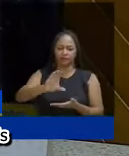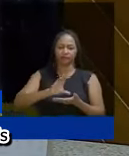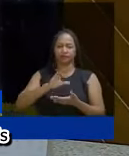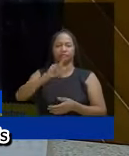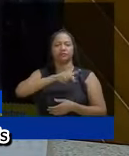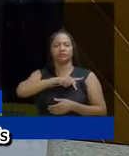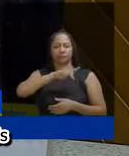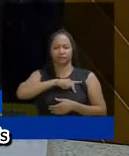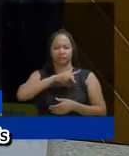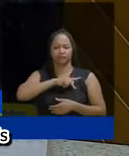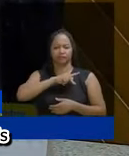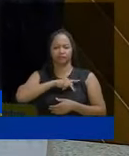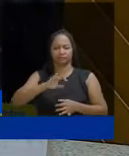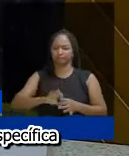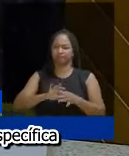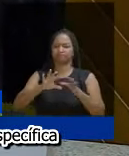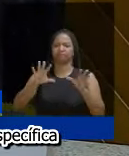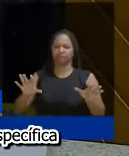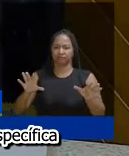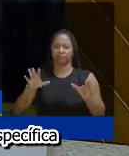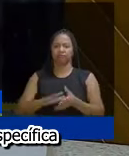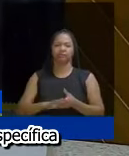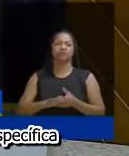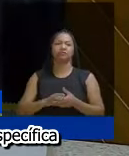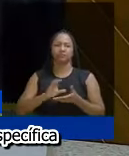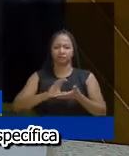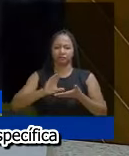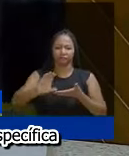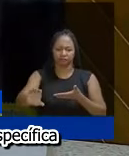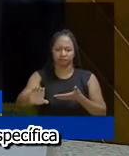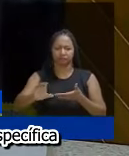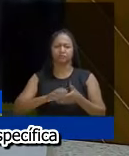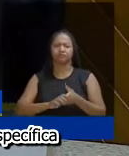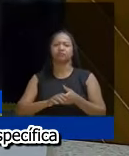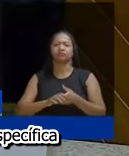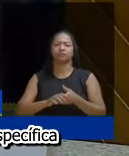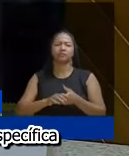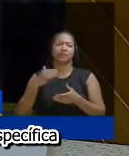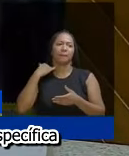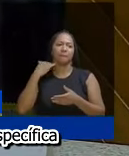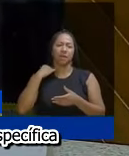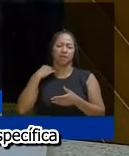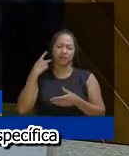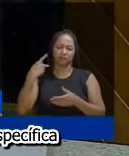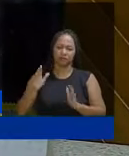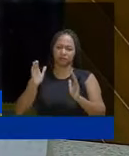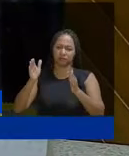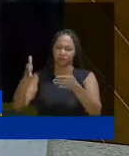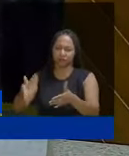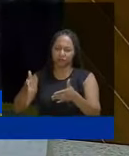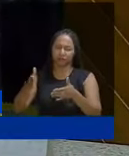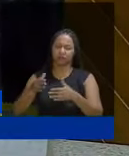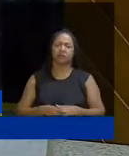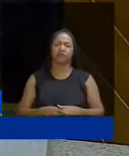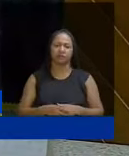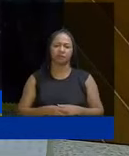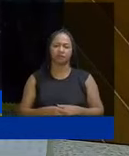públicos disponíveis em aplicação financeira vinculada à conta bancária específica do